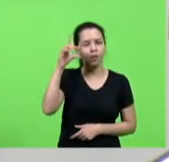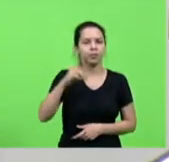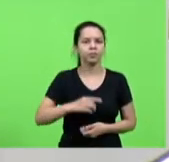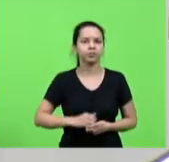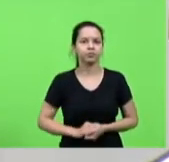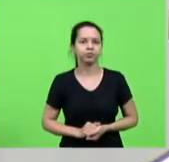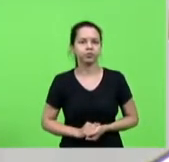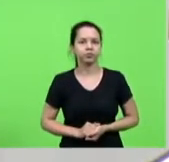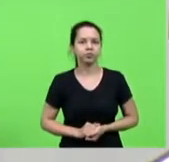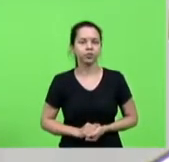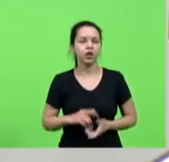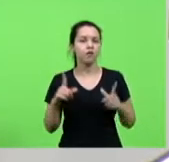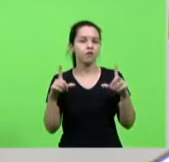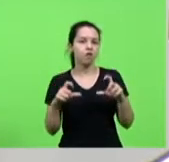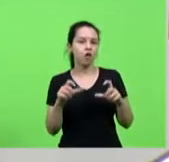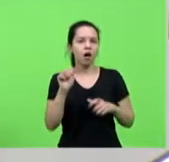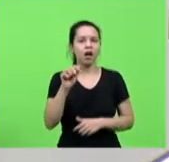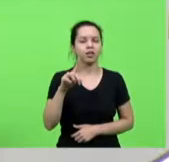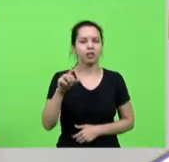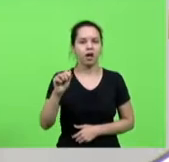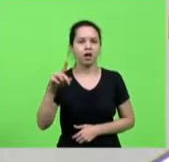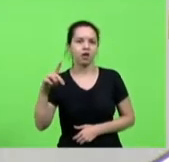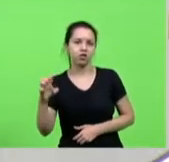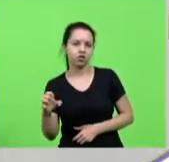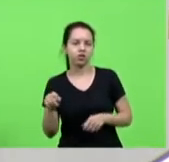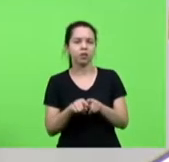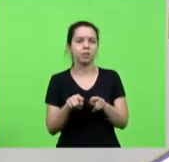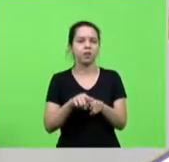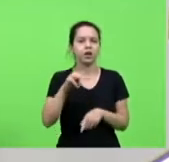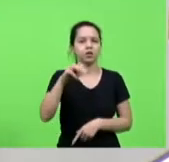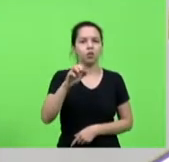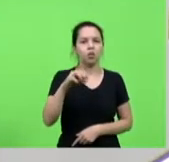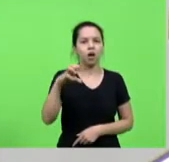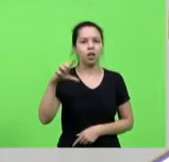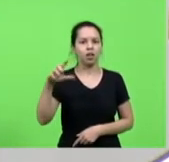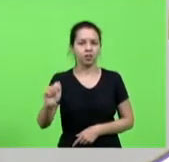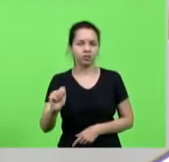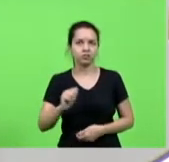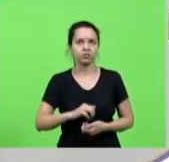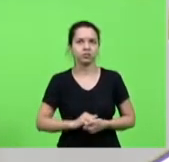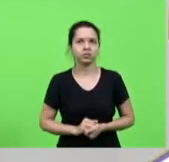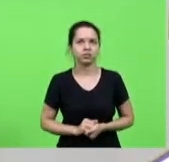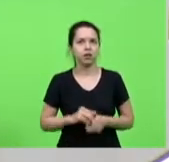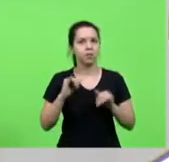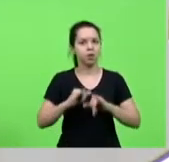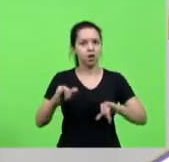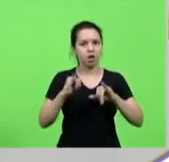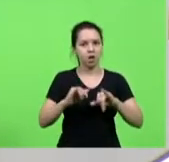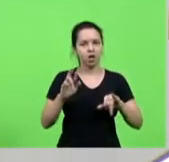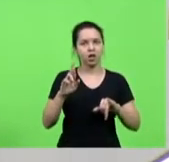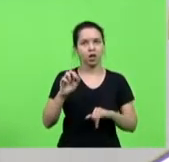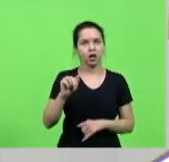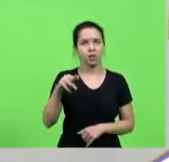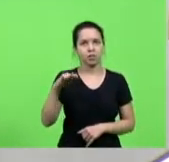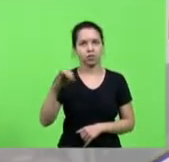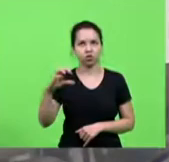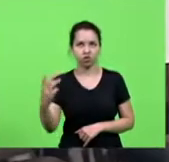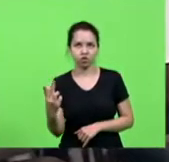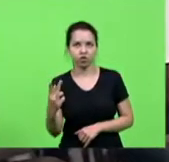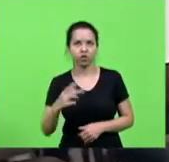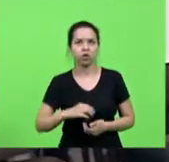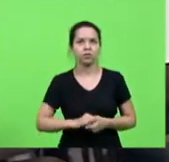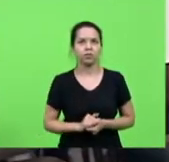tem foto com o Haddad, com a Manuela. Fez uma propaganda do Gramsci. Quem não conhece esse